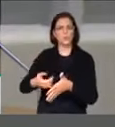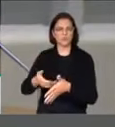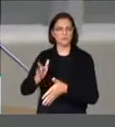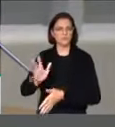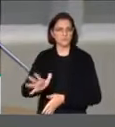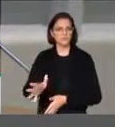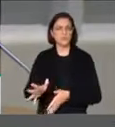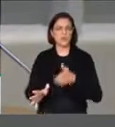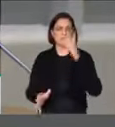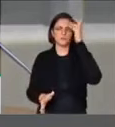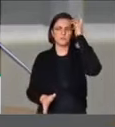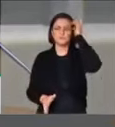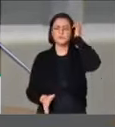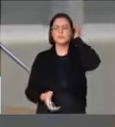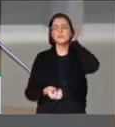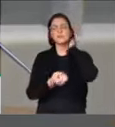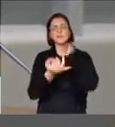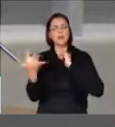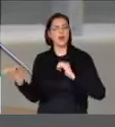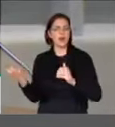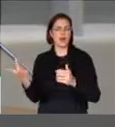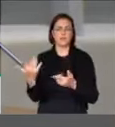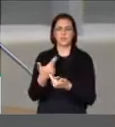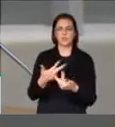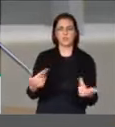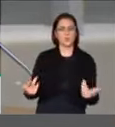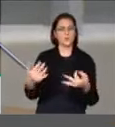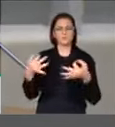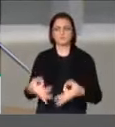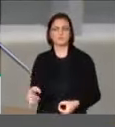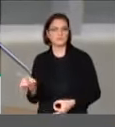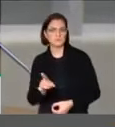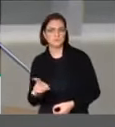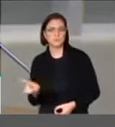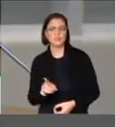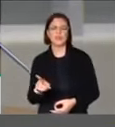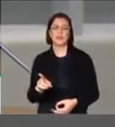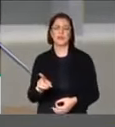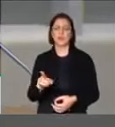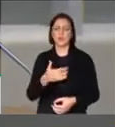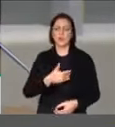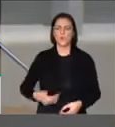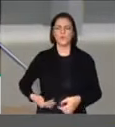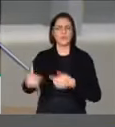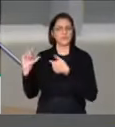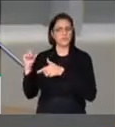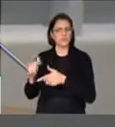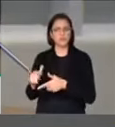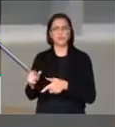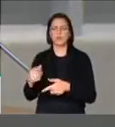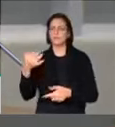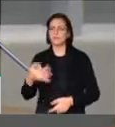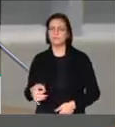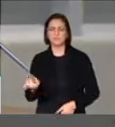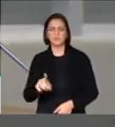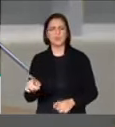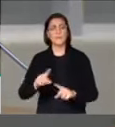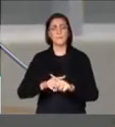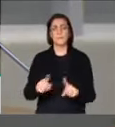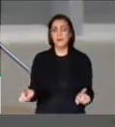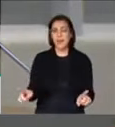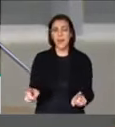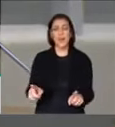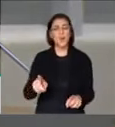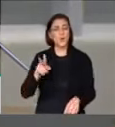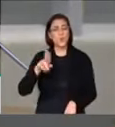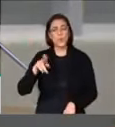geração pautou, muitas contradições, inclusive governos conservadores, o mundo nunca mais foi o mesmo